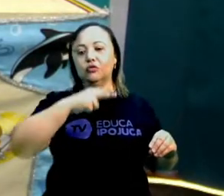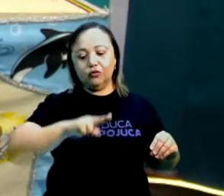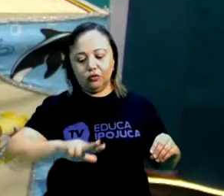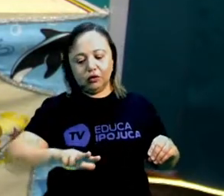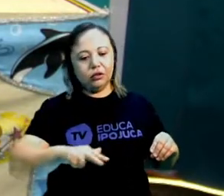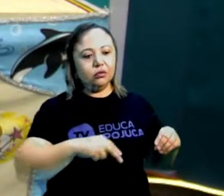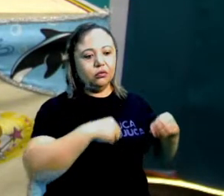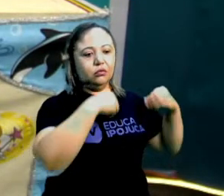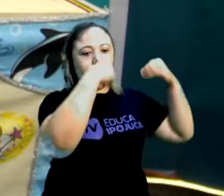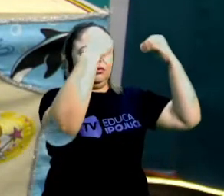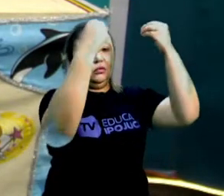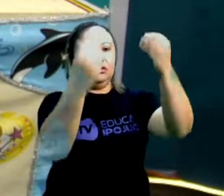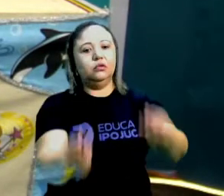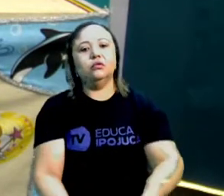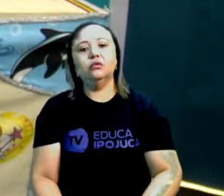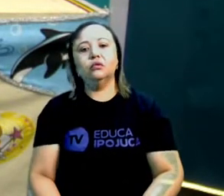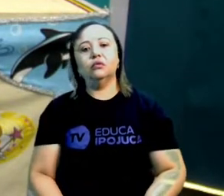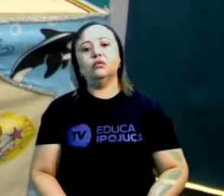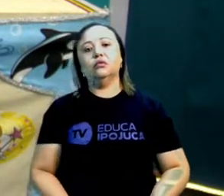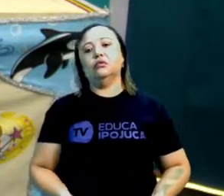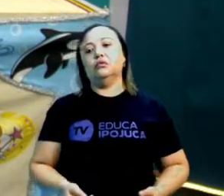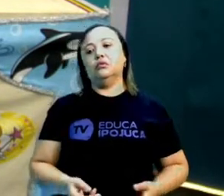e ó,